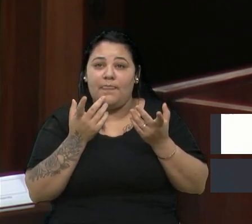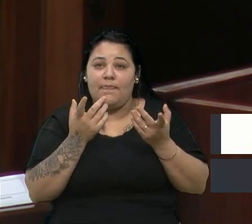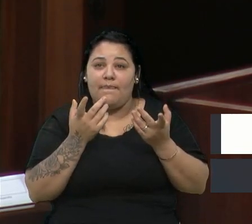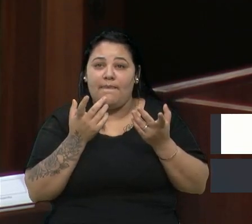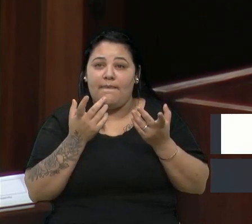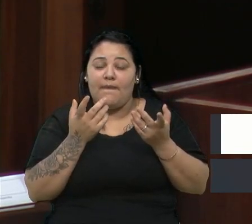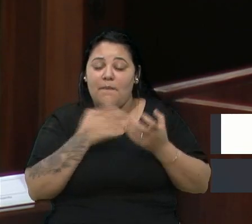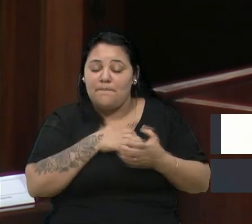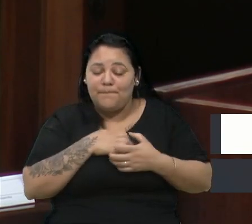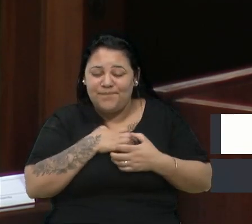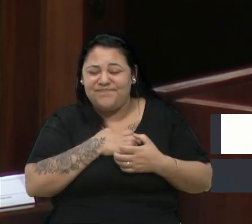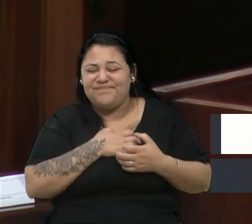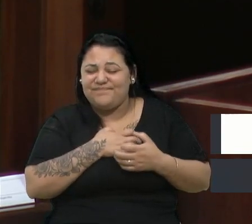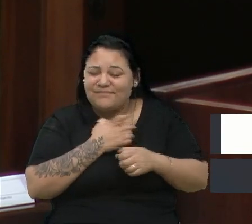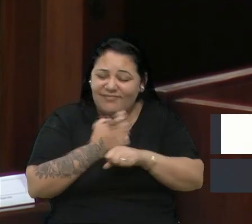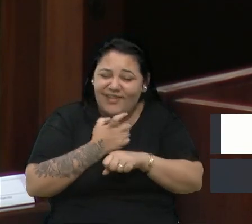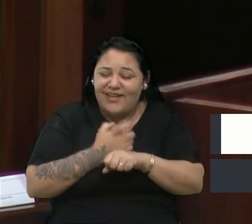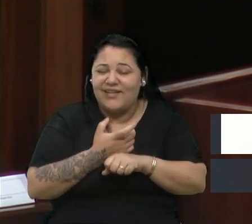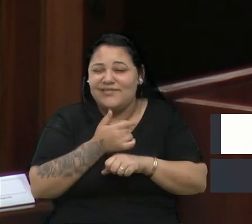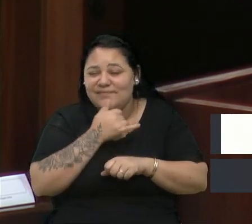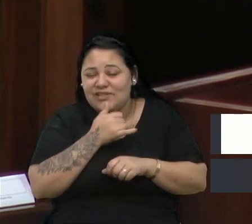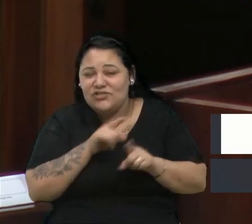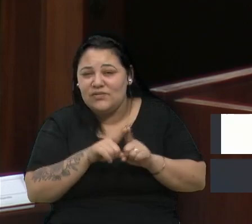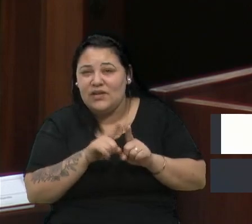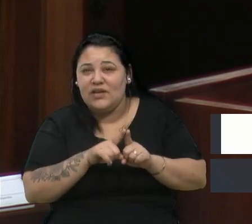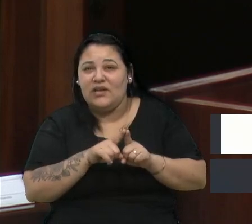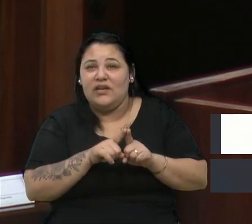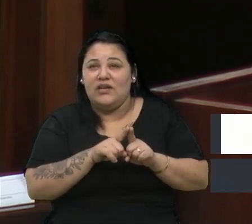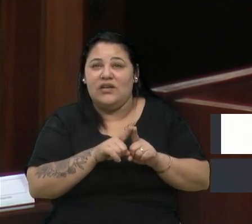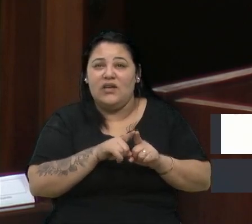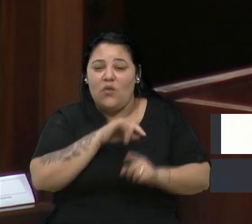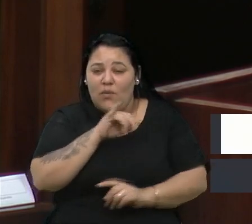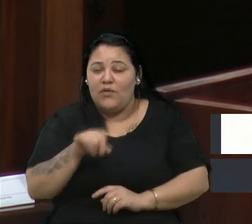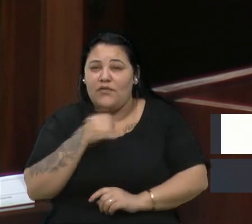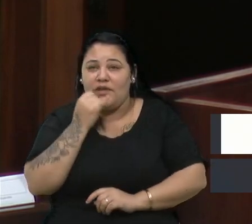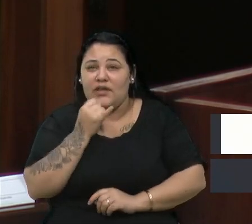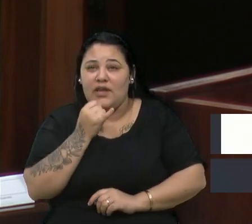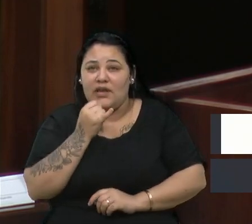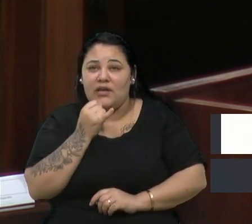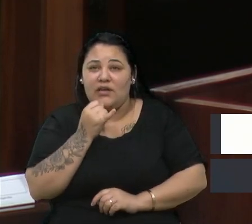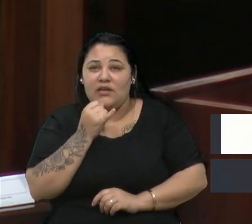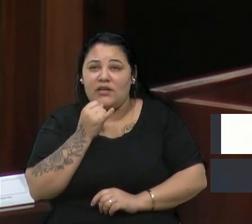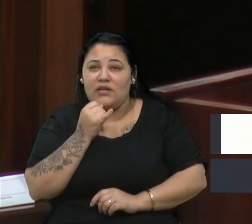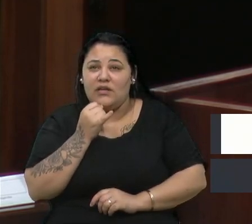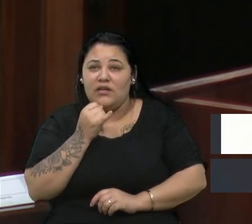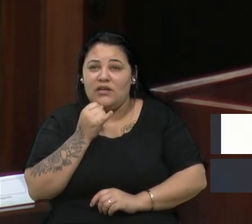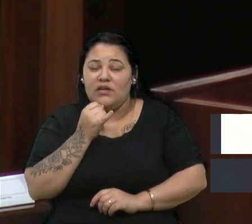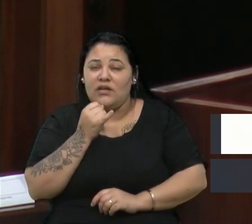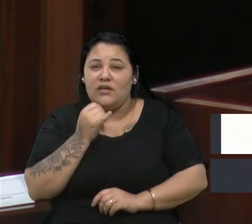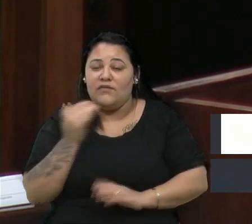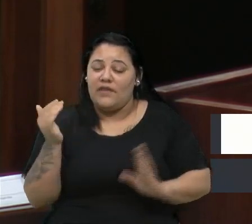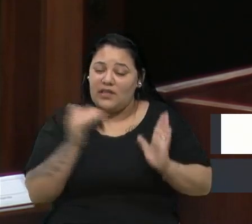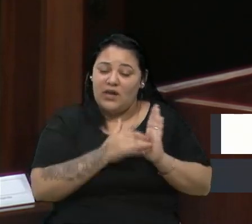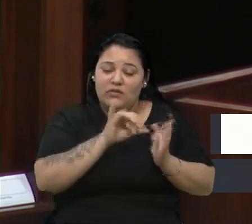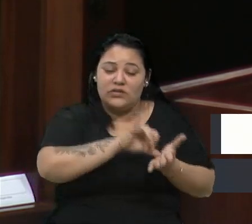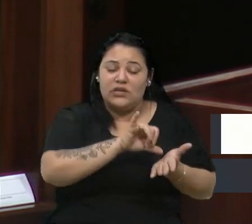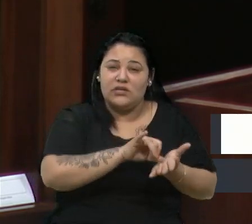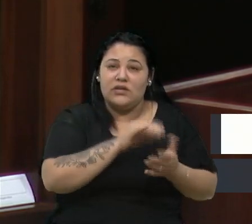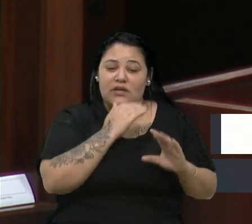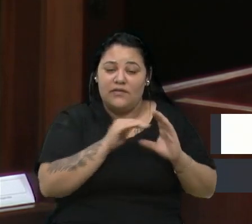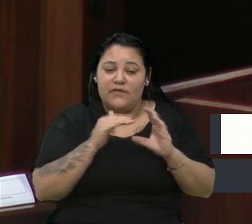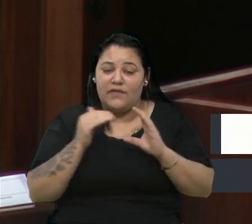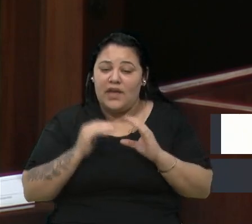meio chateado com tudo, aproveitei de São Peregrino até aqui para mandar vários áudios para o presidente da FAS, para o